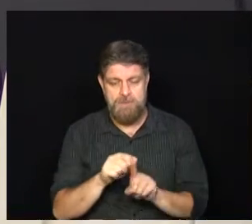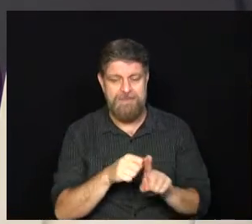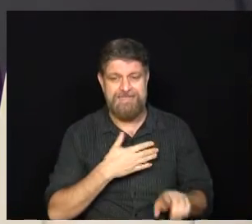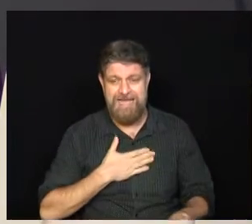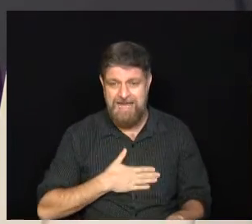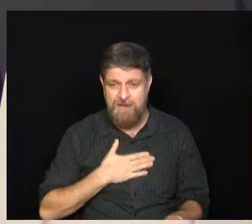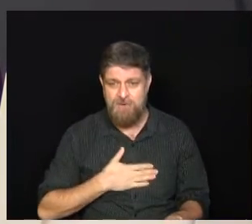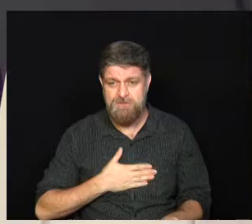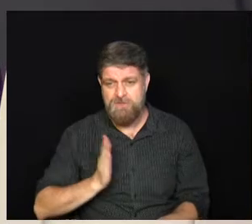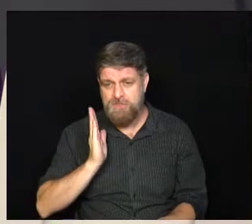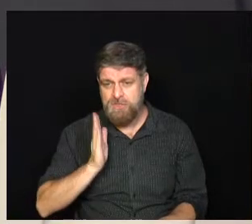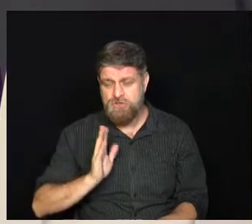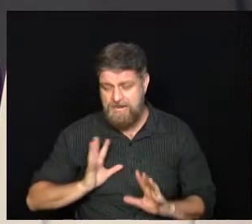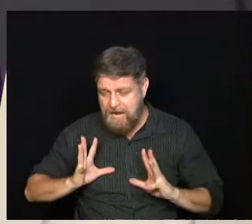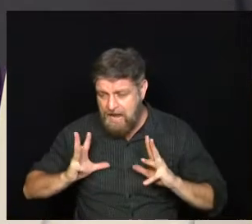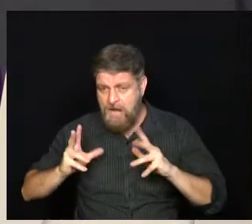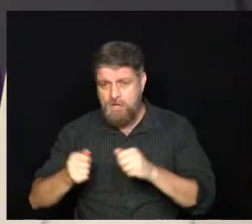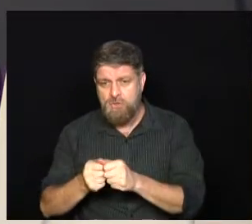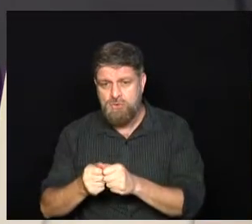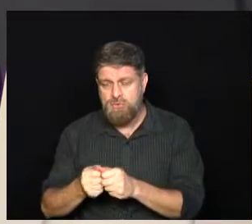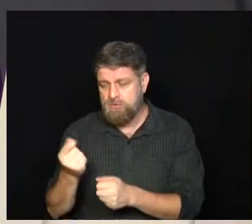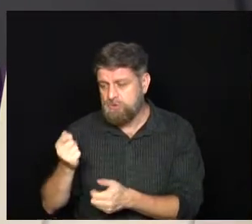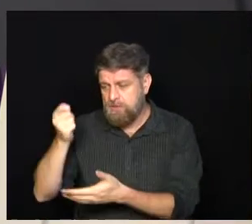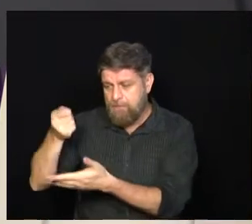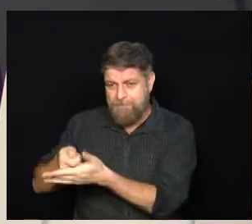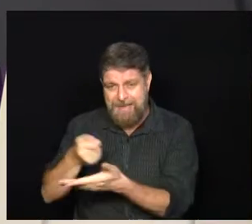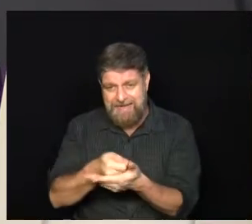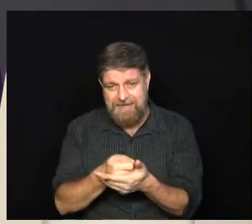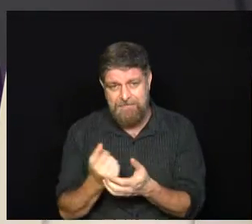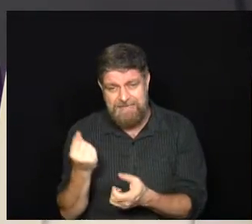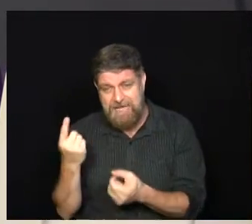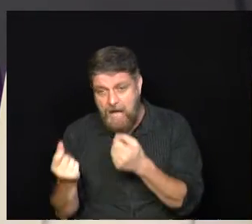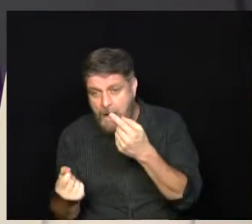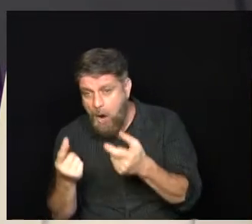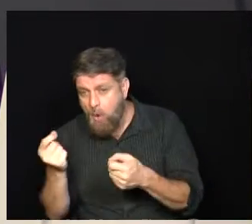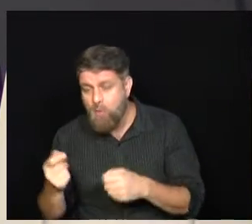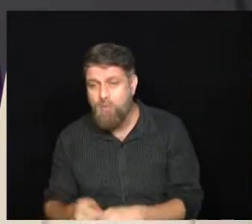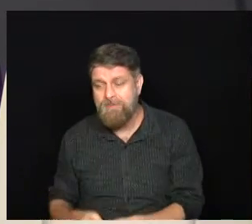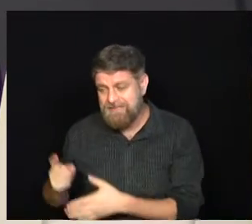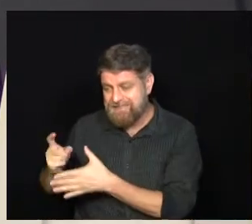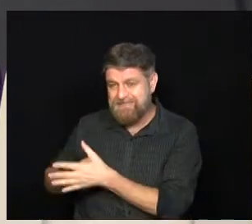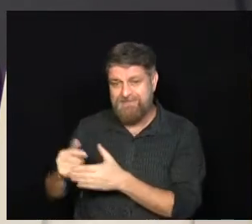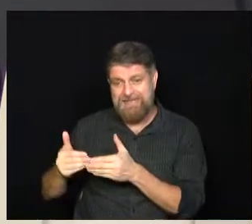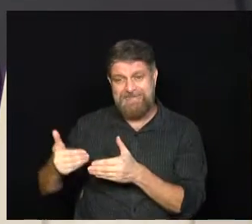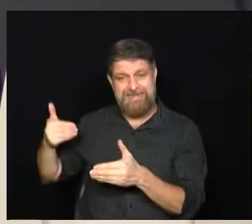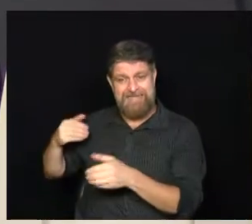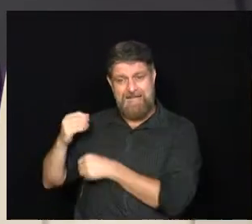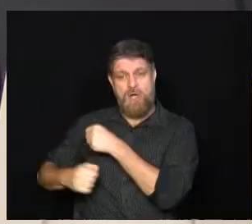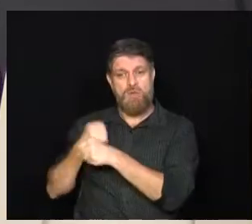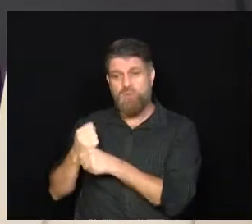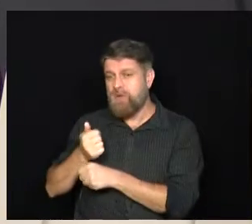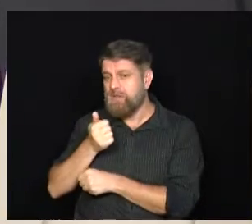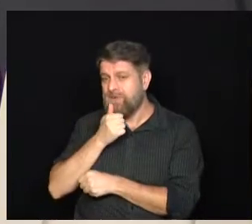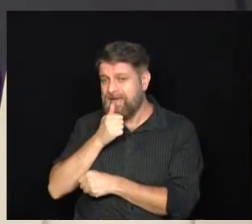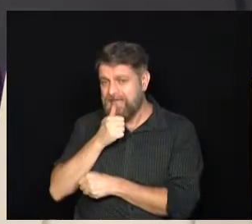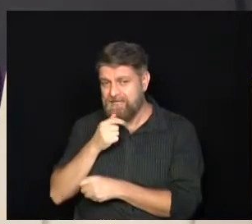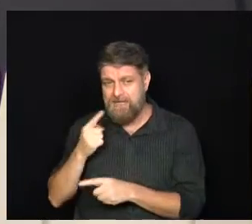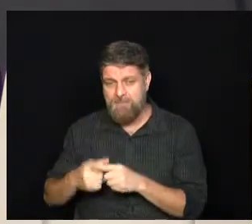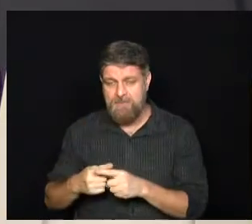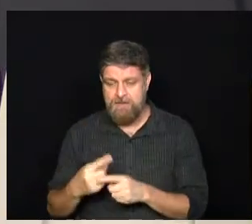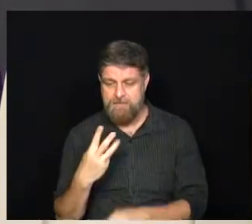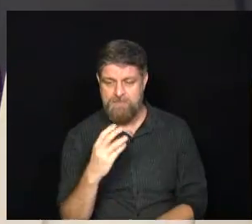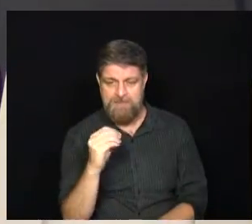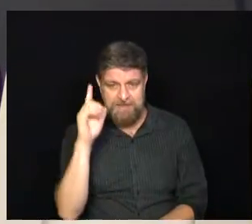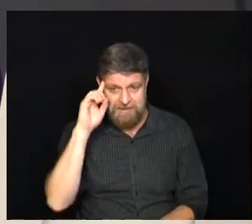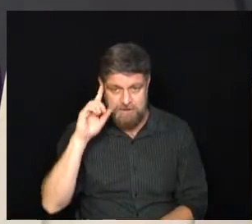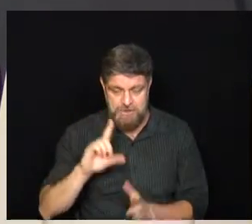para estar quitado todo o resto a pagar, mas há algumas situações excepcionais, né? Porque normalmente a despesa vence 30 dias depois. Você não tem uma despesa